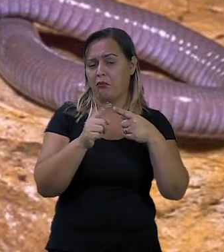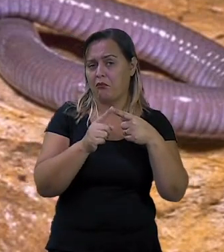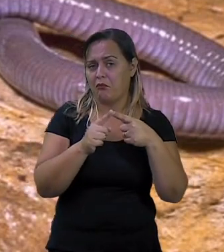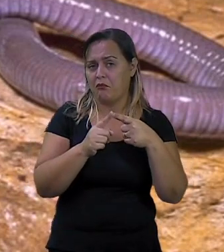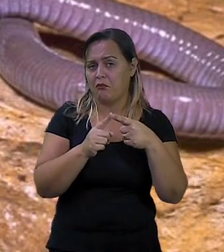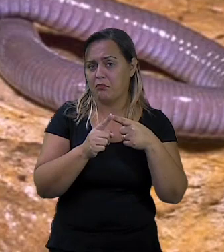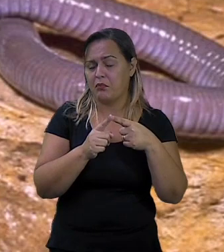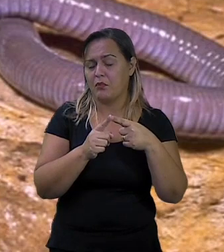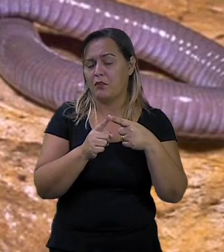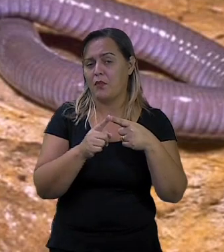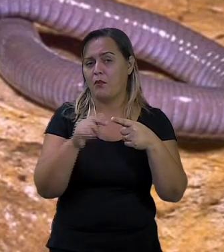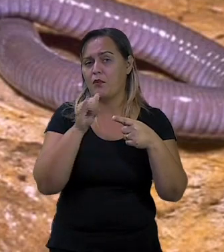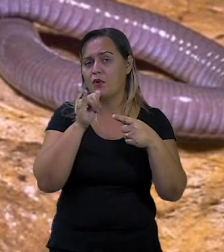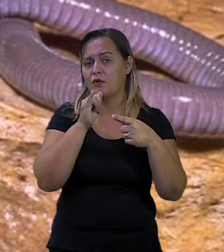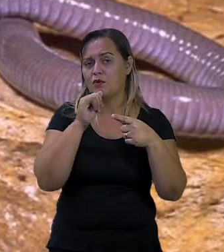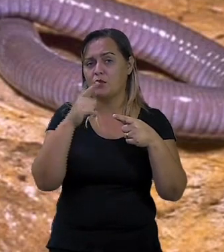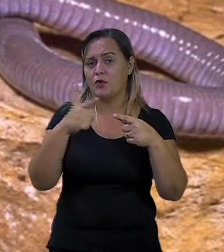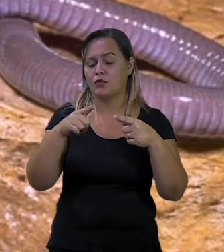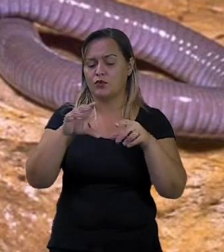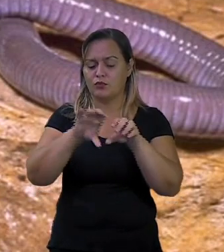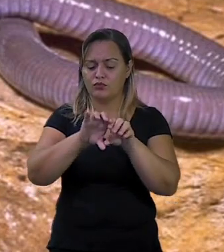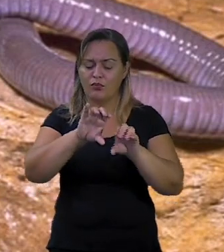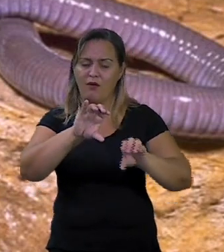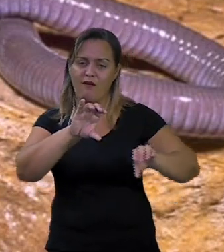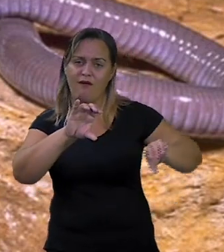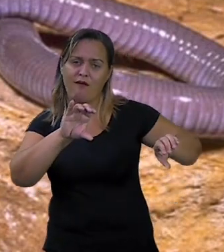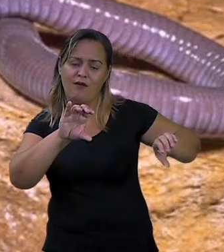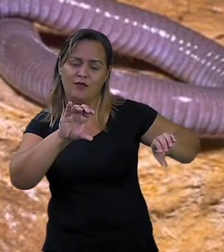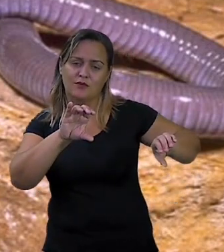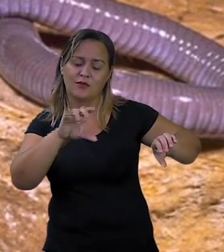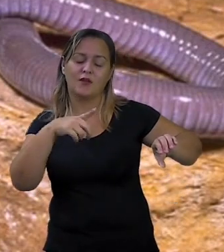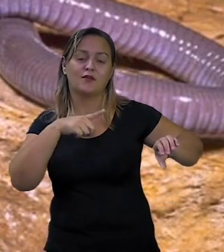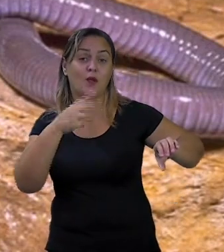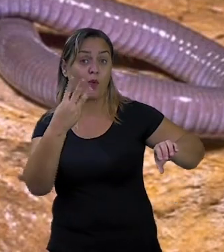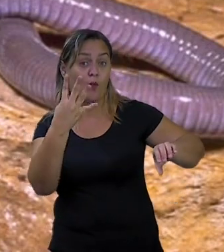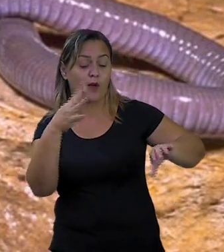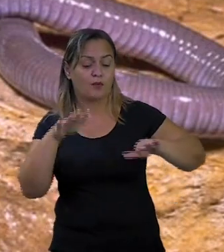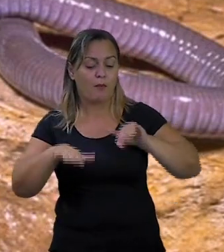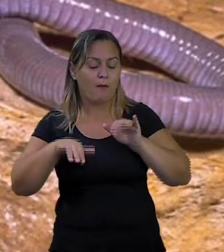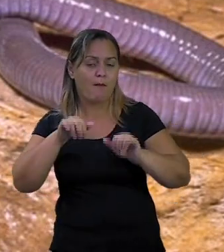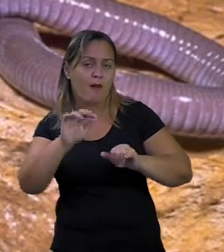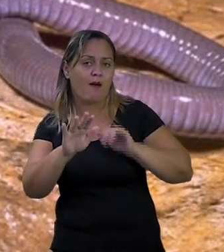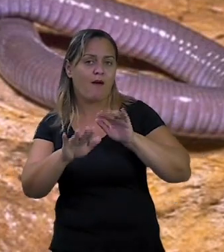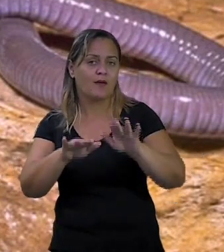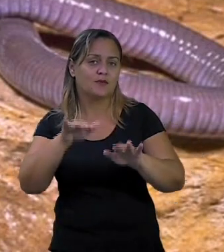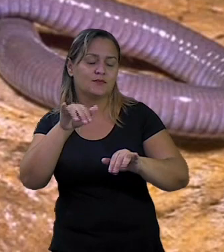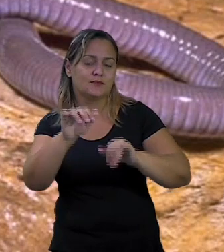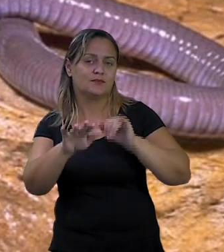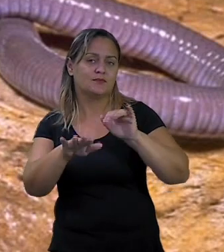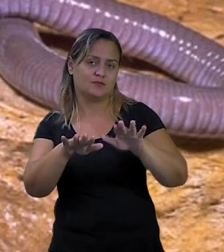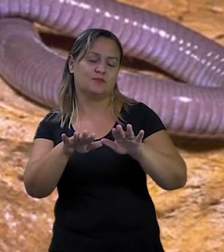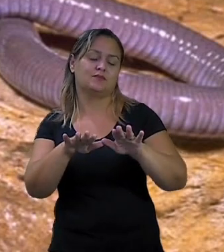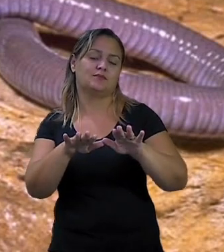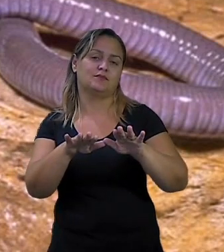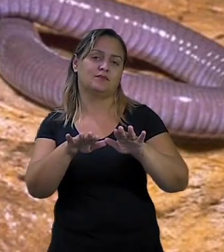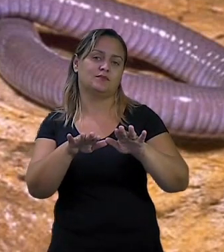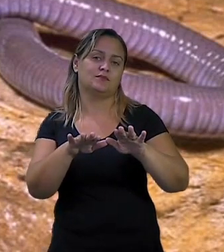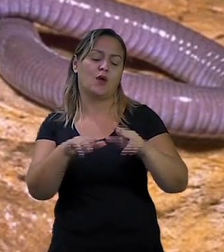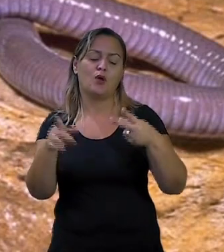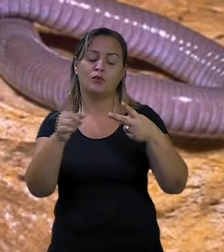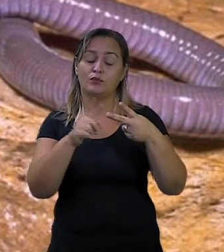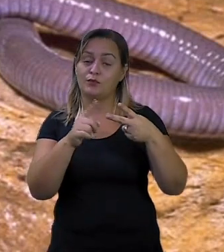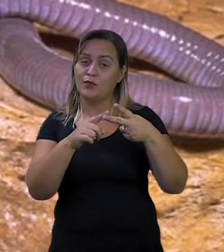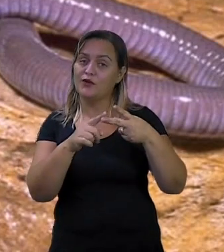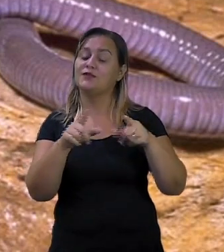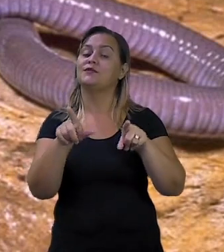não tem Caldas eles vão ter quatro patas já uso delas eles tem quatro patas mas